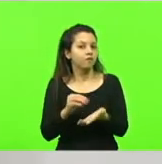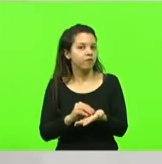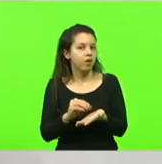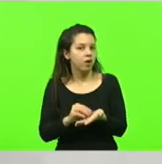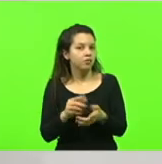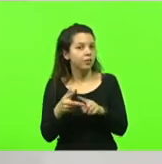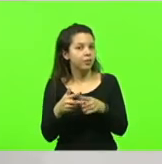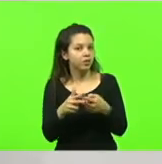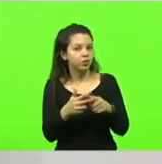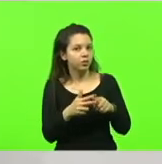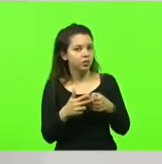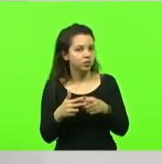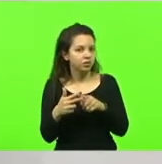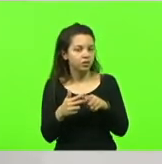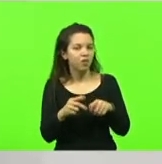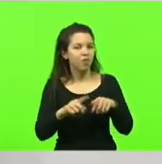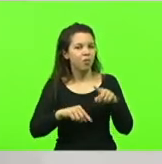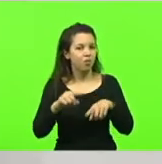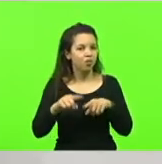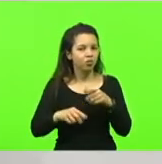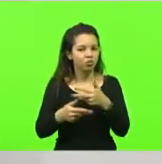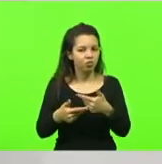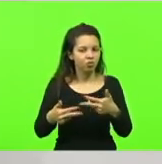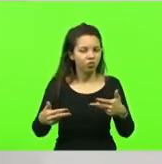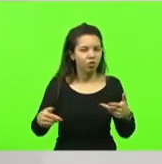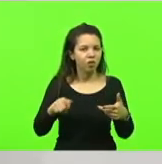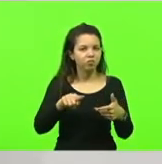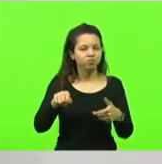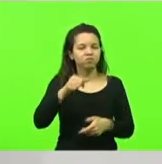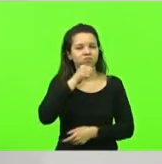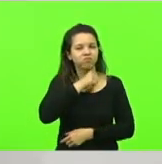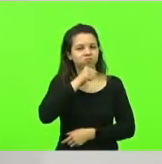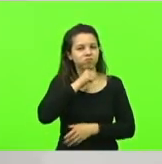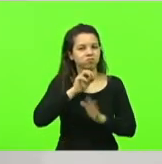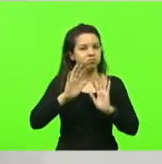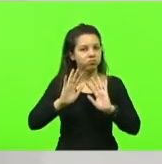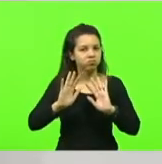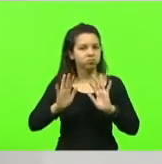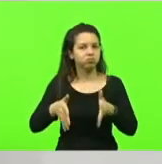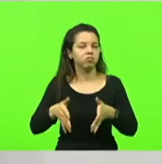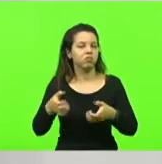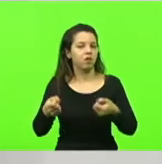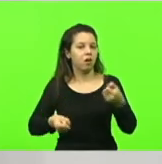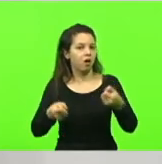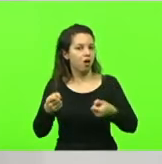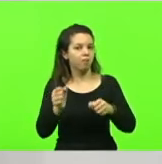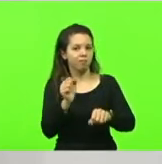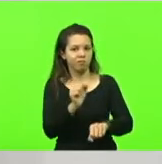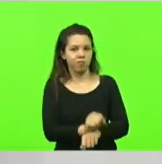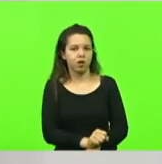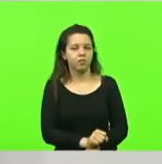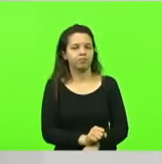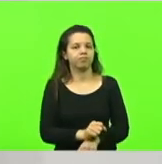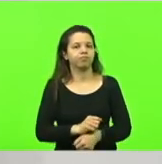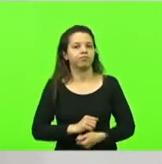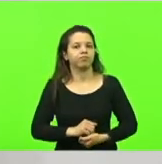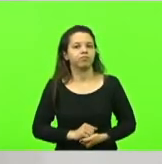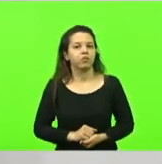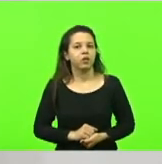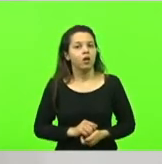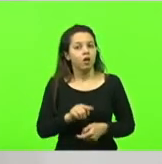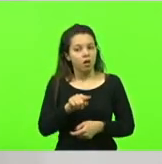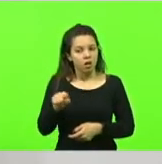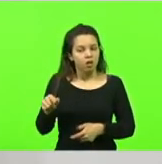equipamentos estão sucateados, que estão deixando as ambulâncias paradas. Os trabalhadores também, senhor presidente e colegas